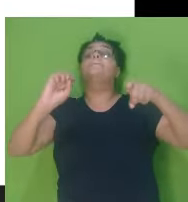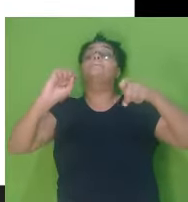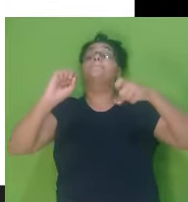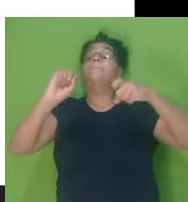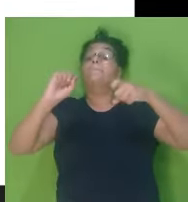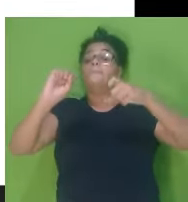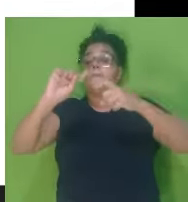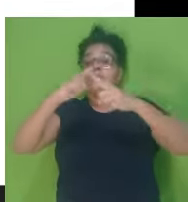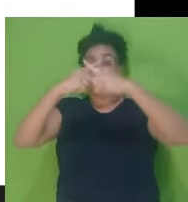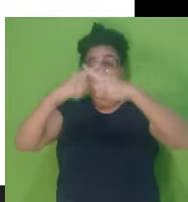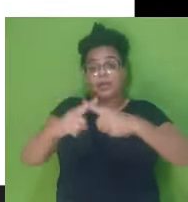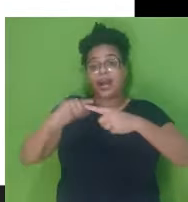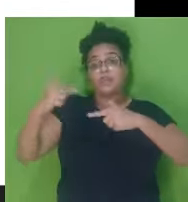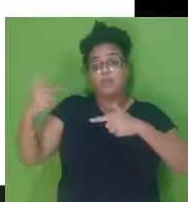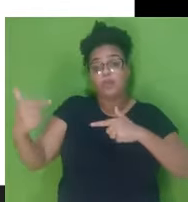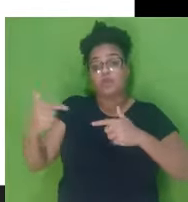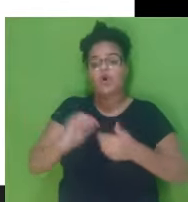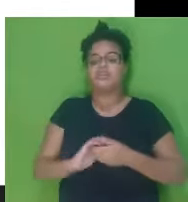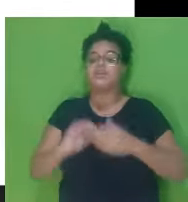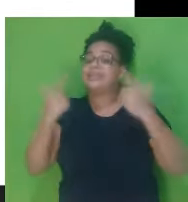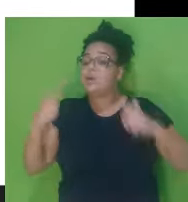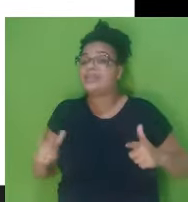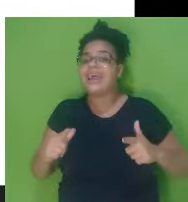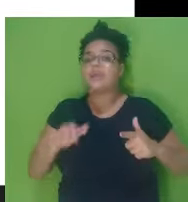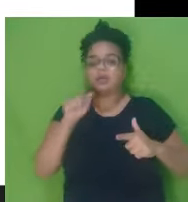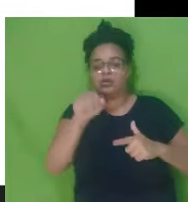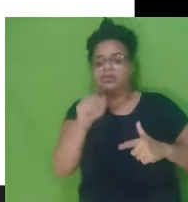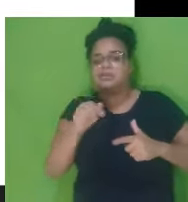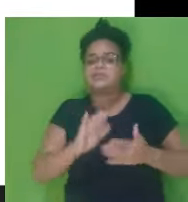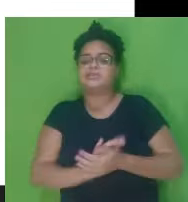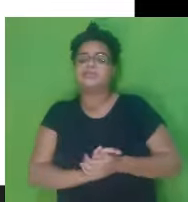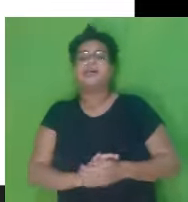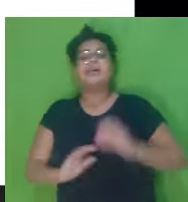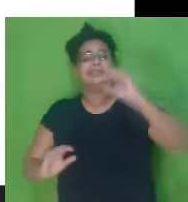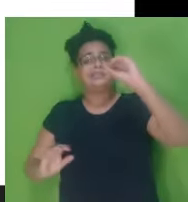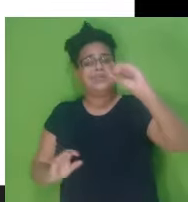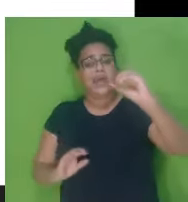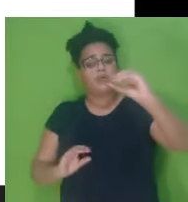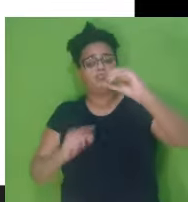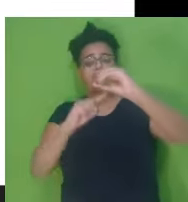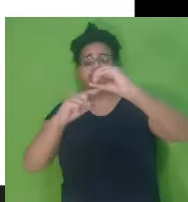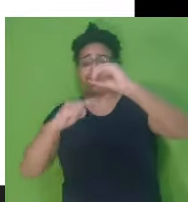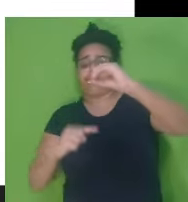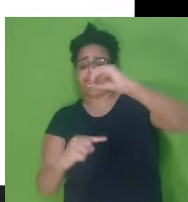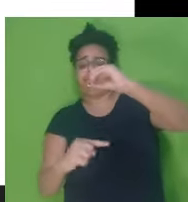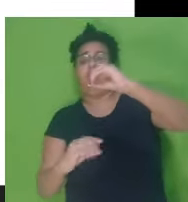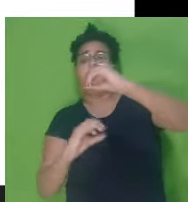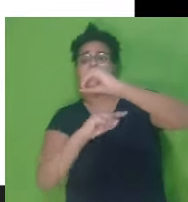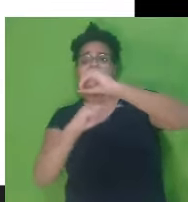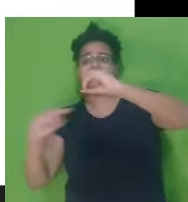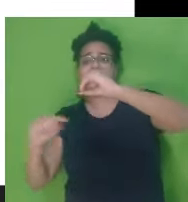2. Esse limite também está indeterminado do tipo 0 sobre 0.